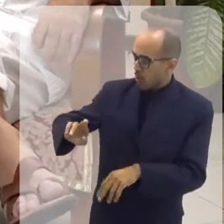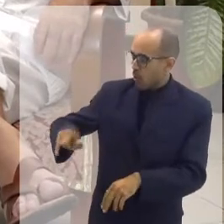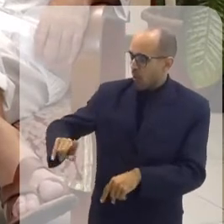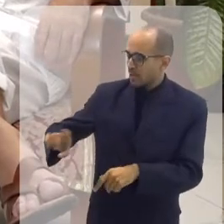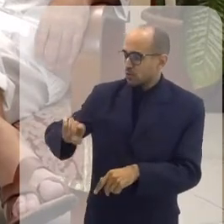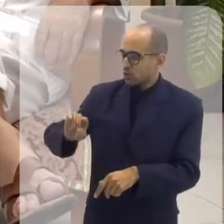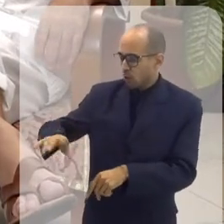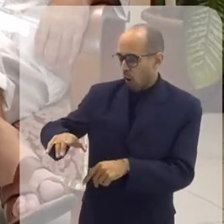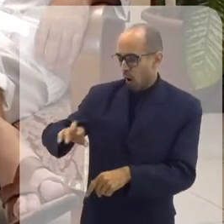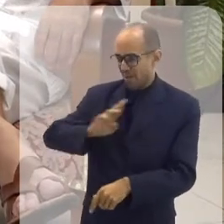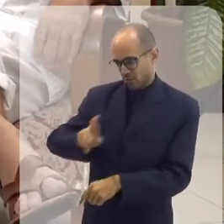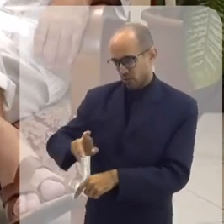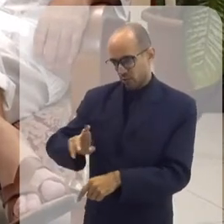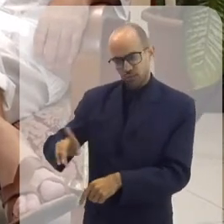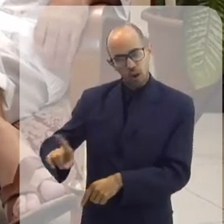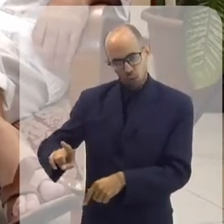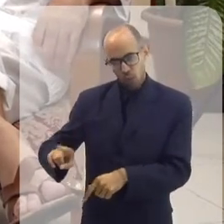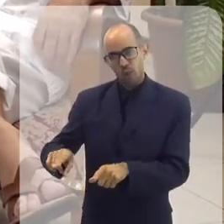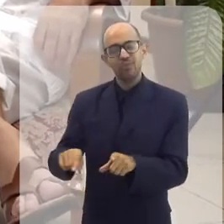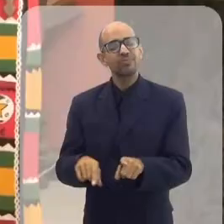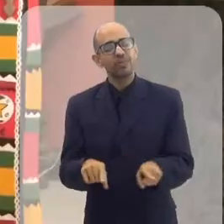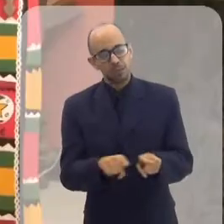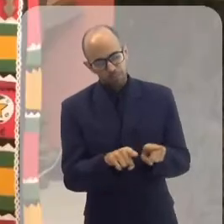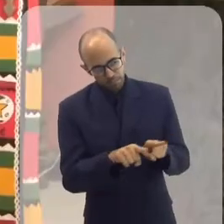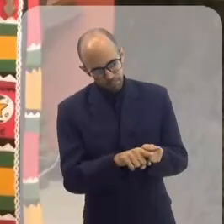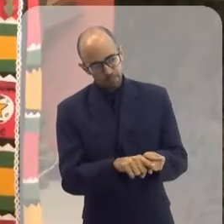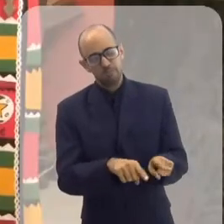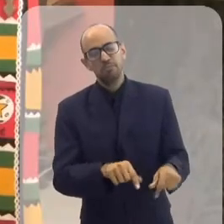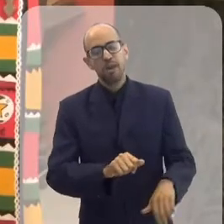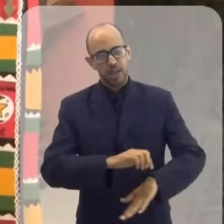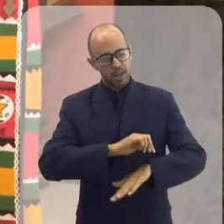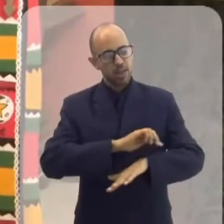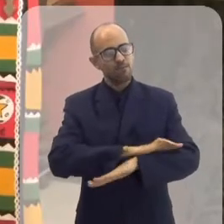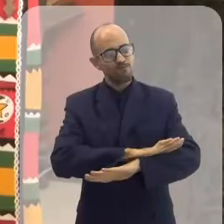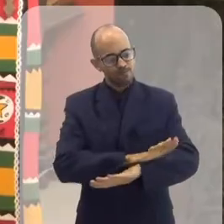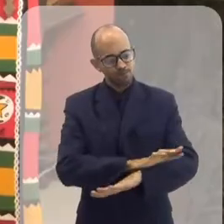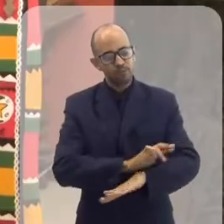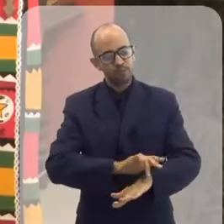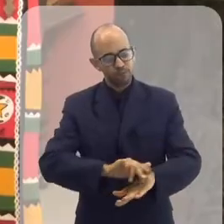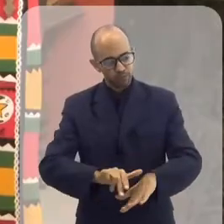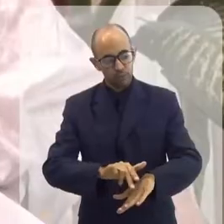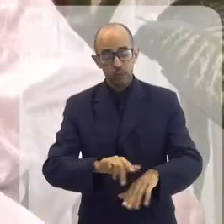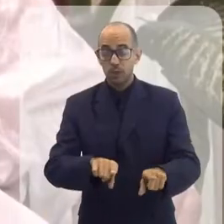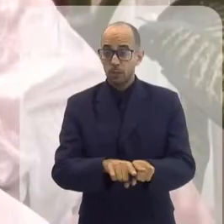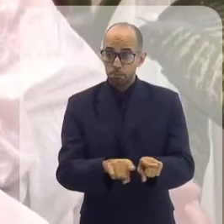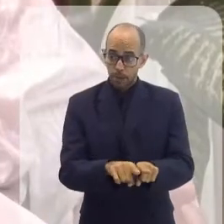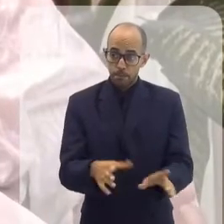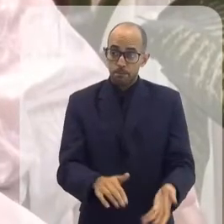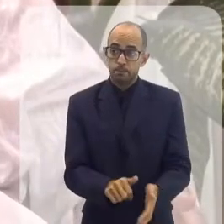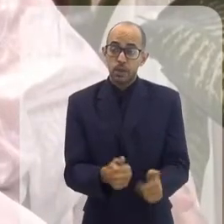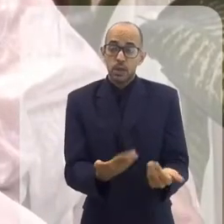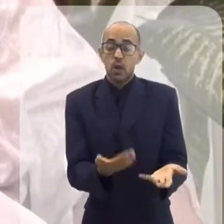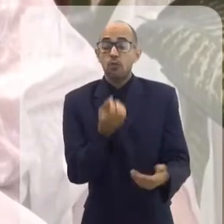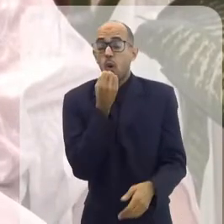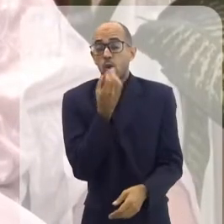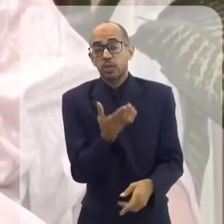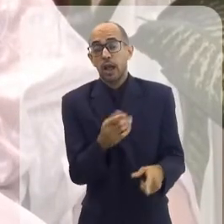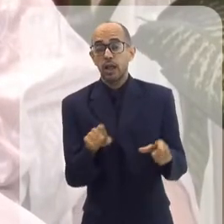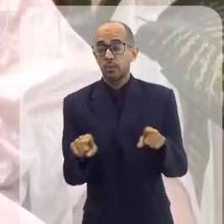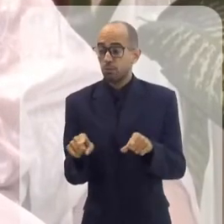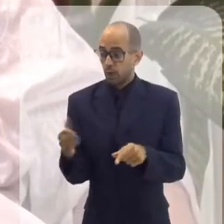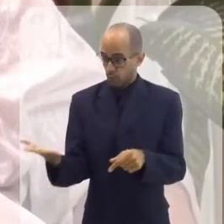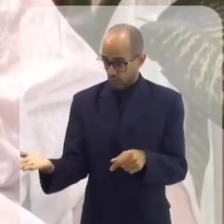a etnia também eu não tenho dúvida não vou cortar um caso você me permite Claro é o caso muito interessante